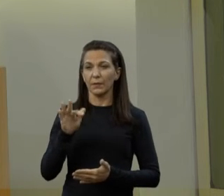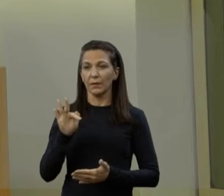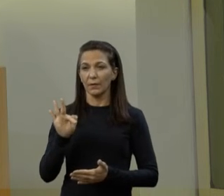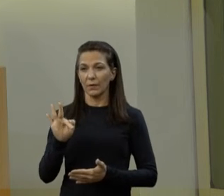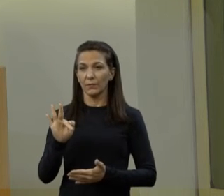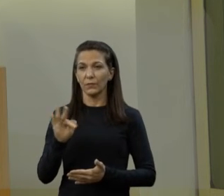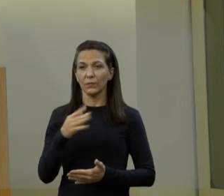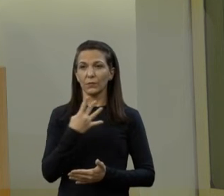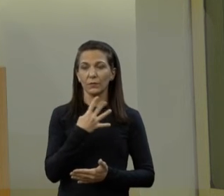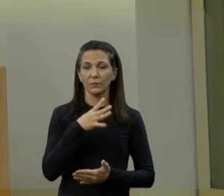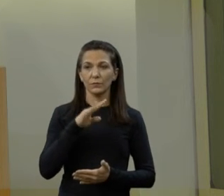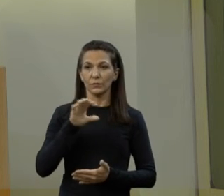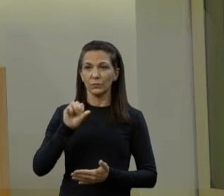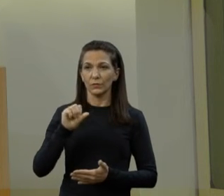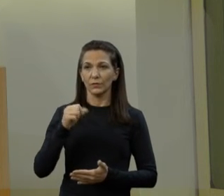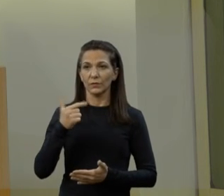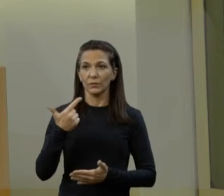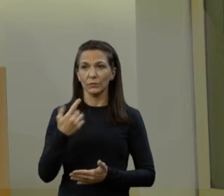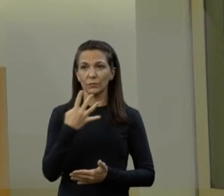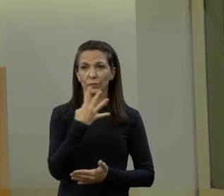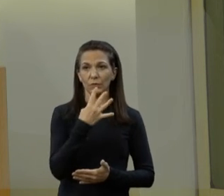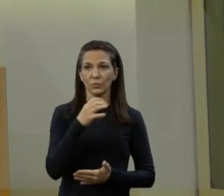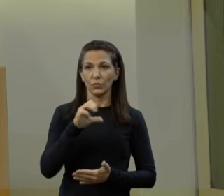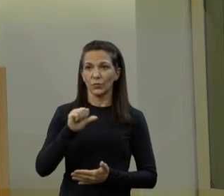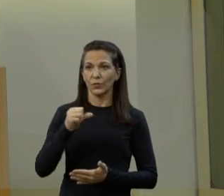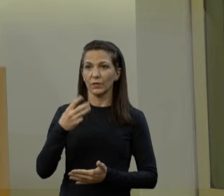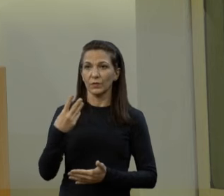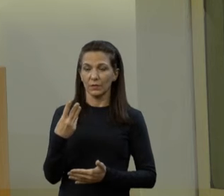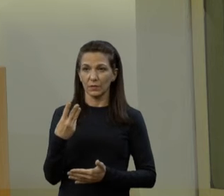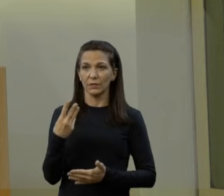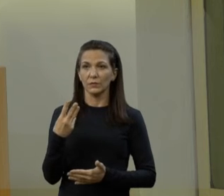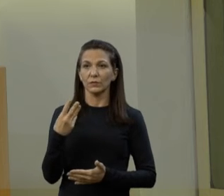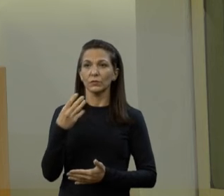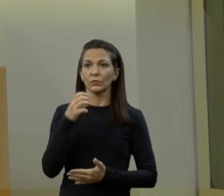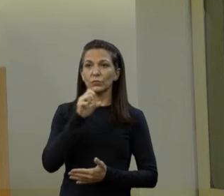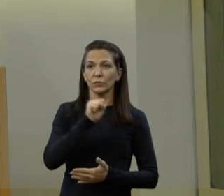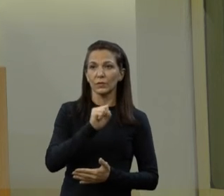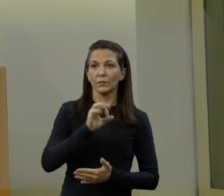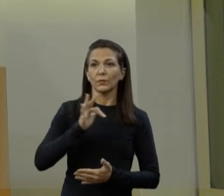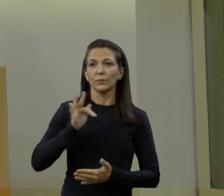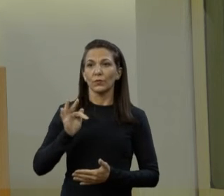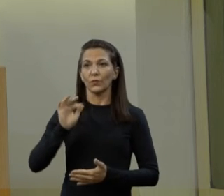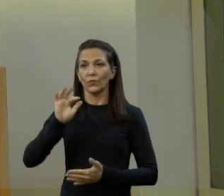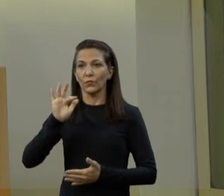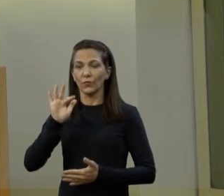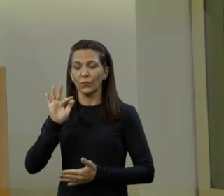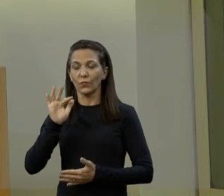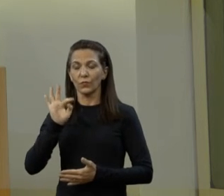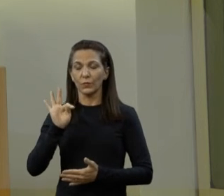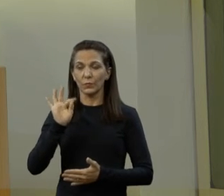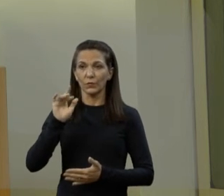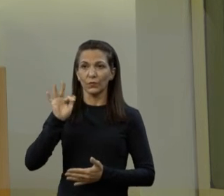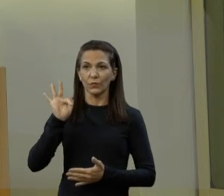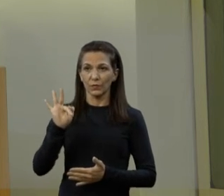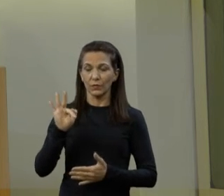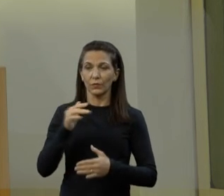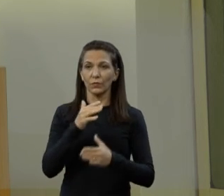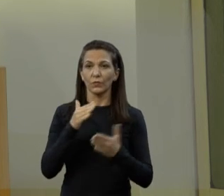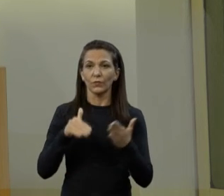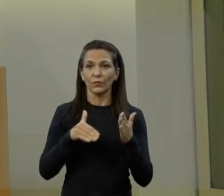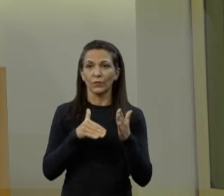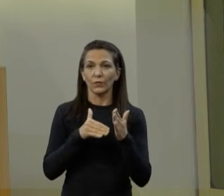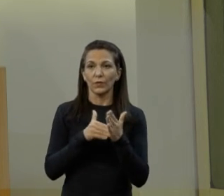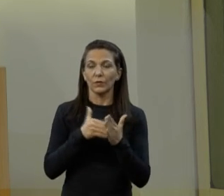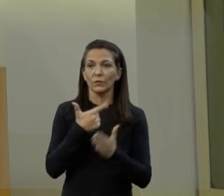sc-492 493 pelo Supremo Tribunal Federal cujo acordo foi publicado no final de 2020